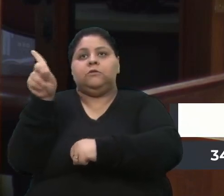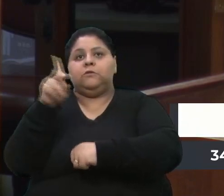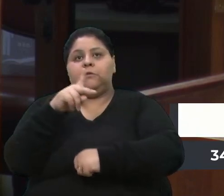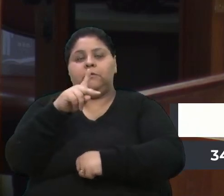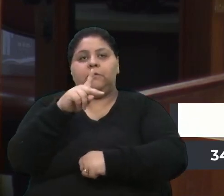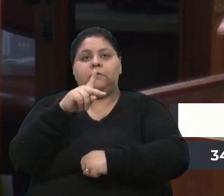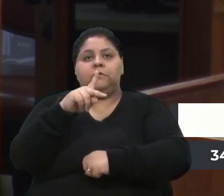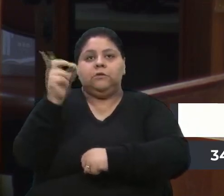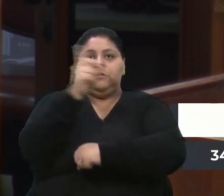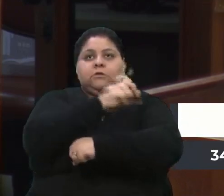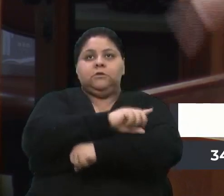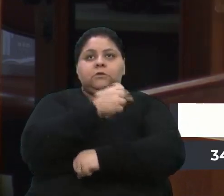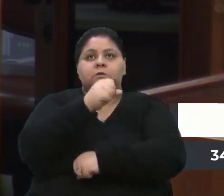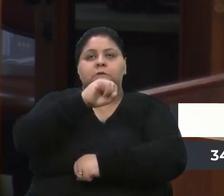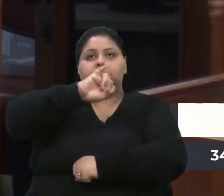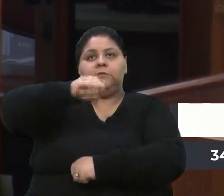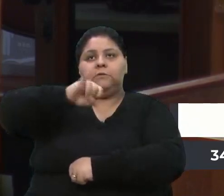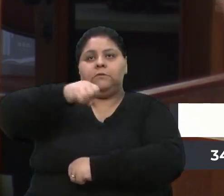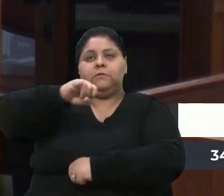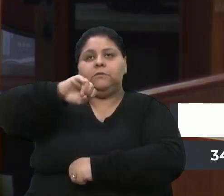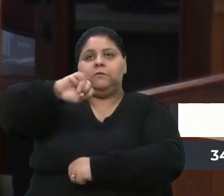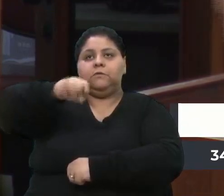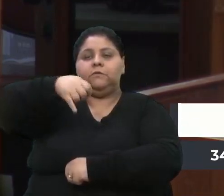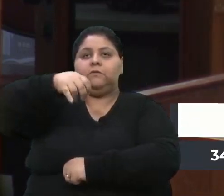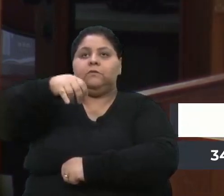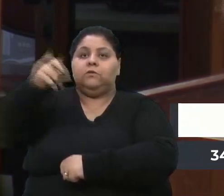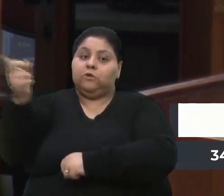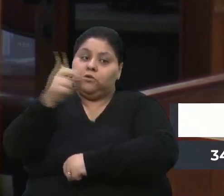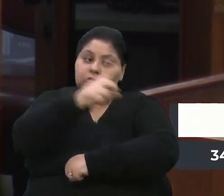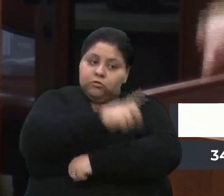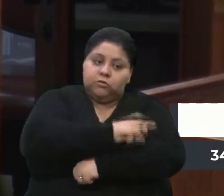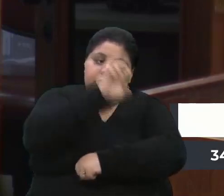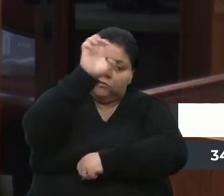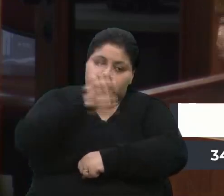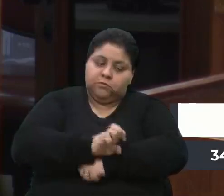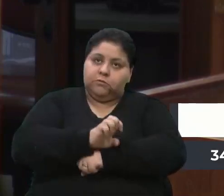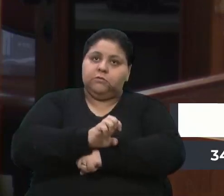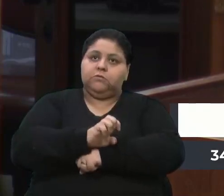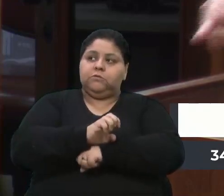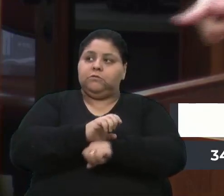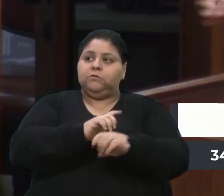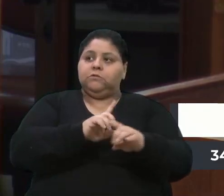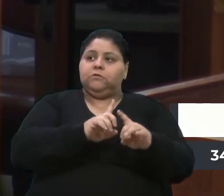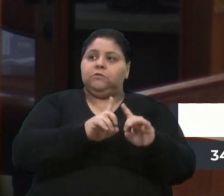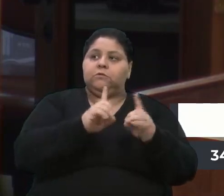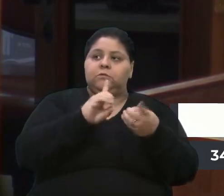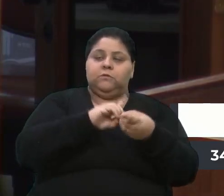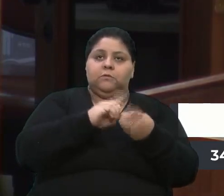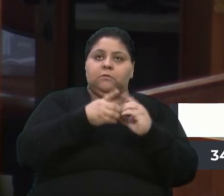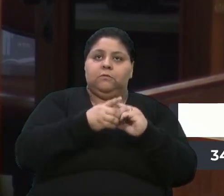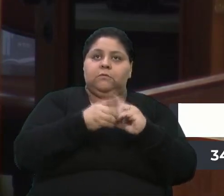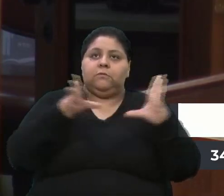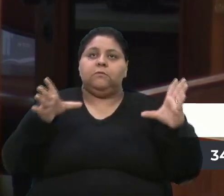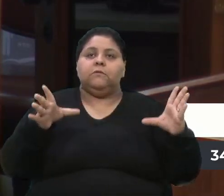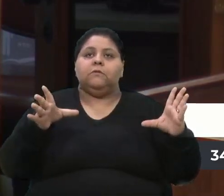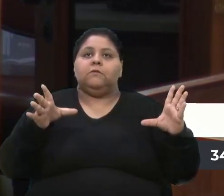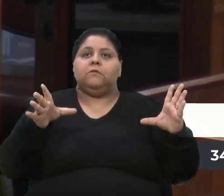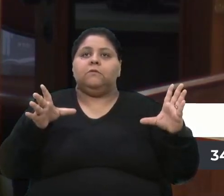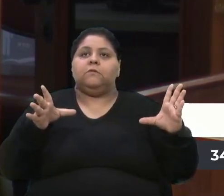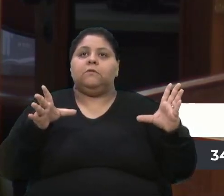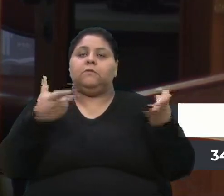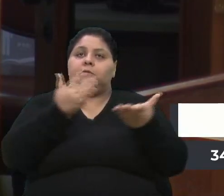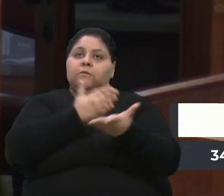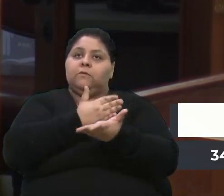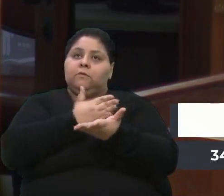janeiro, né? O dia em que o Estado Democrático de Direito da República Federativa do Brasil foi aviltado por